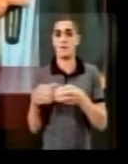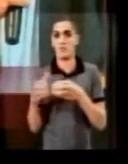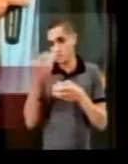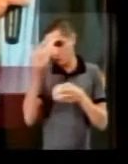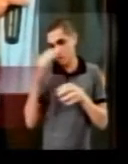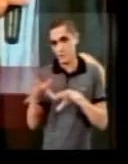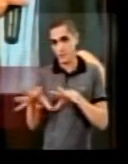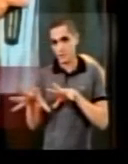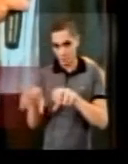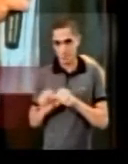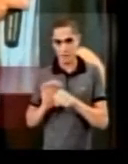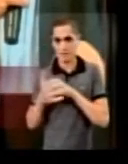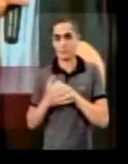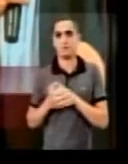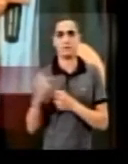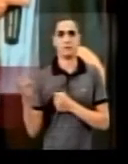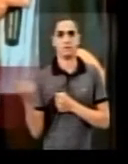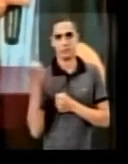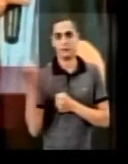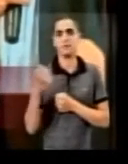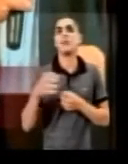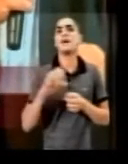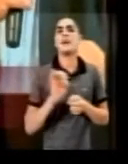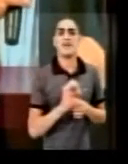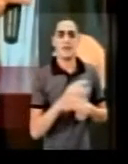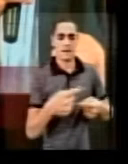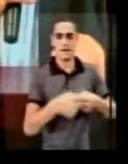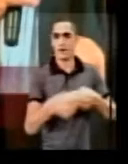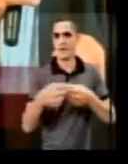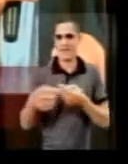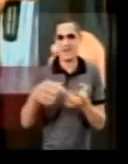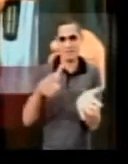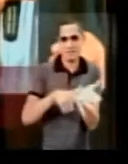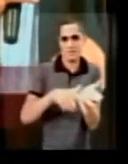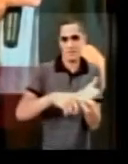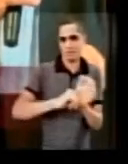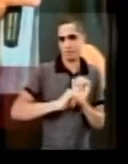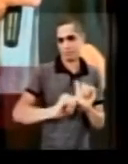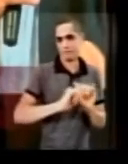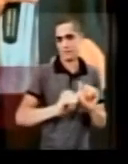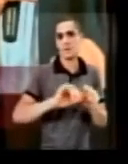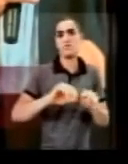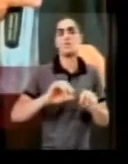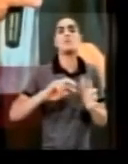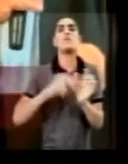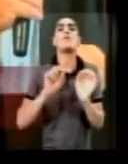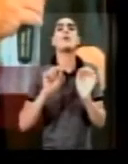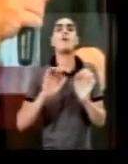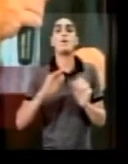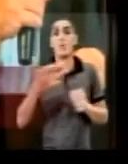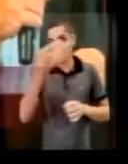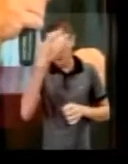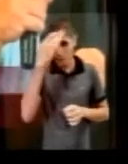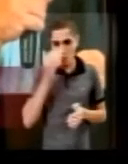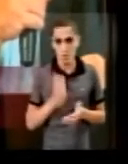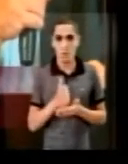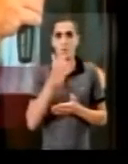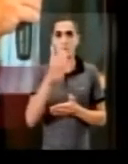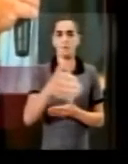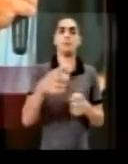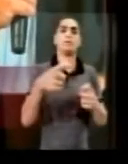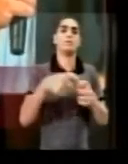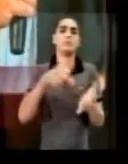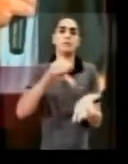ou seja, quando aquela pessoa procurou um serviço médico e foi testado.